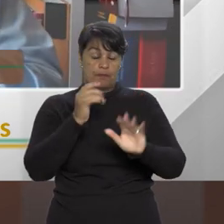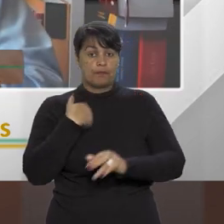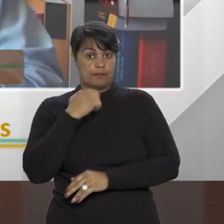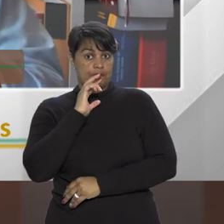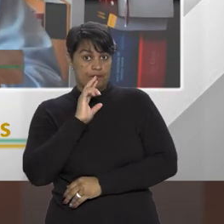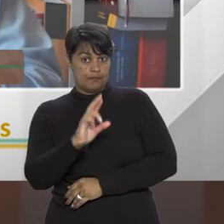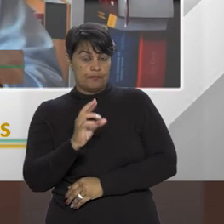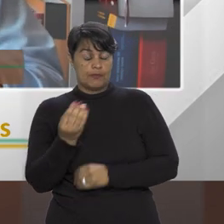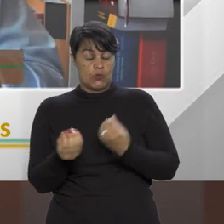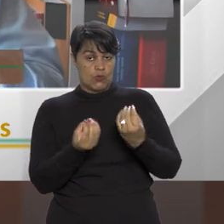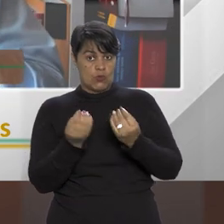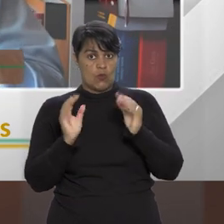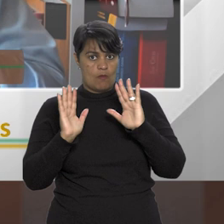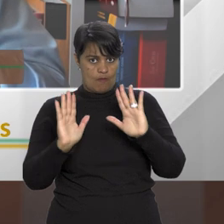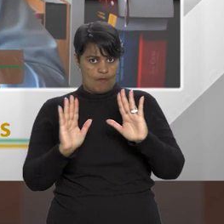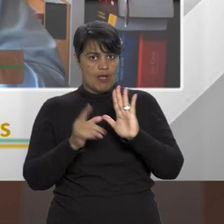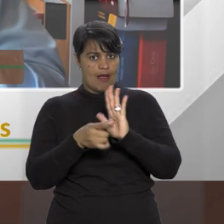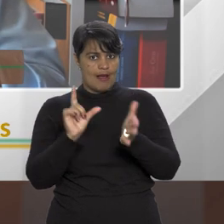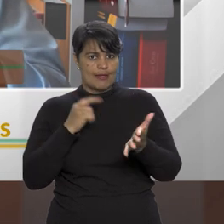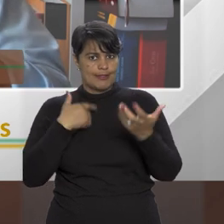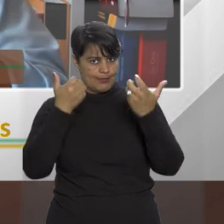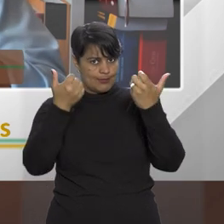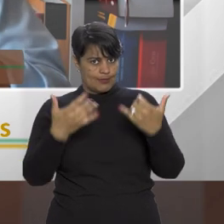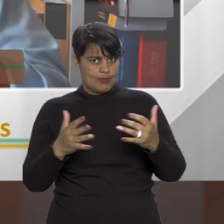o advogado, a advogada,